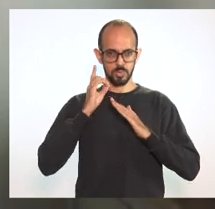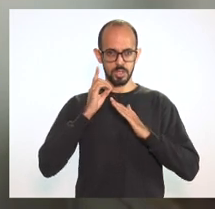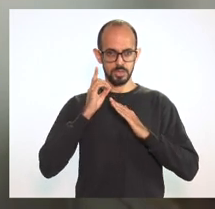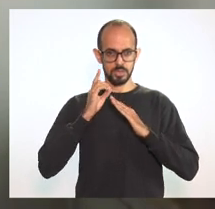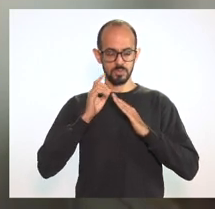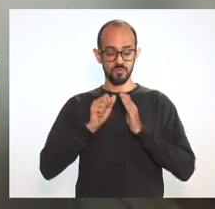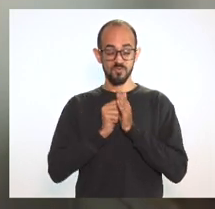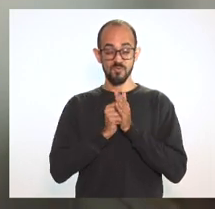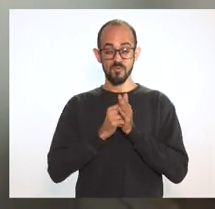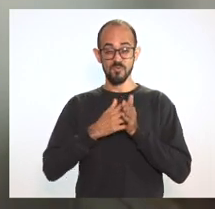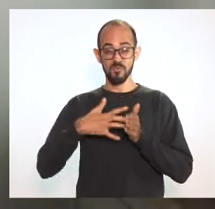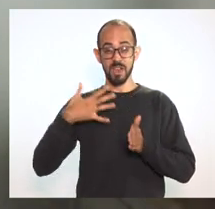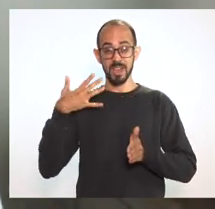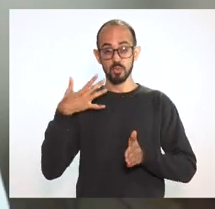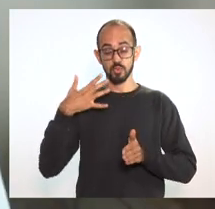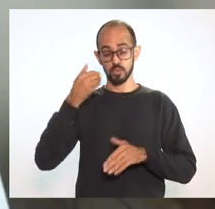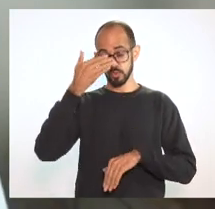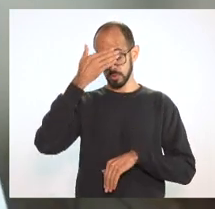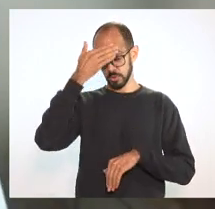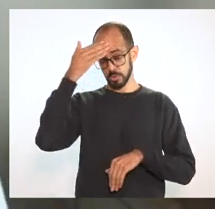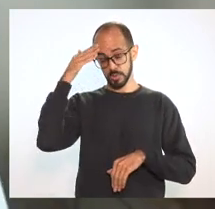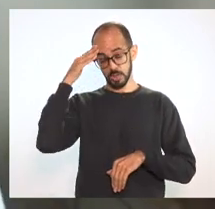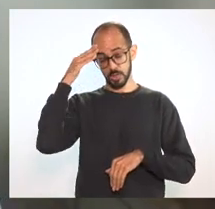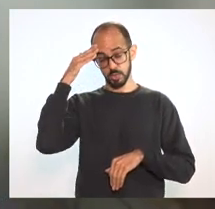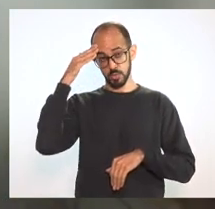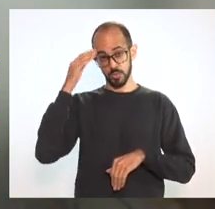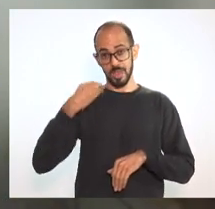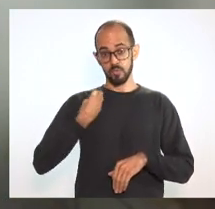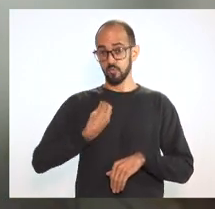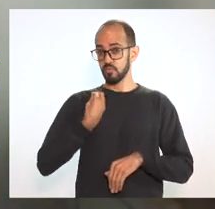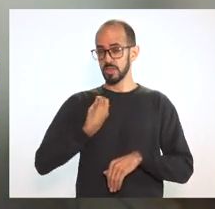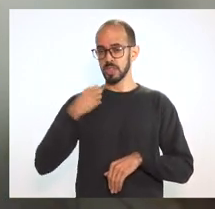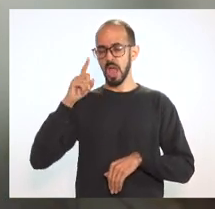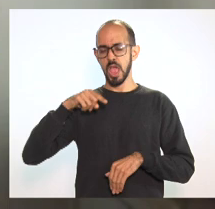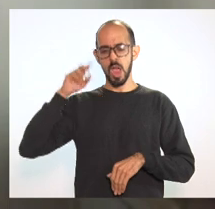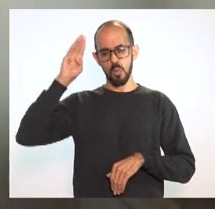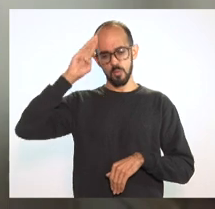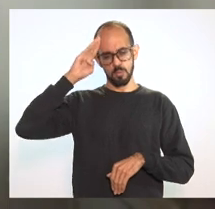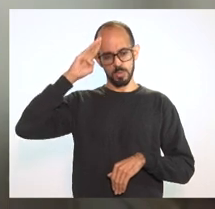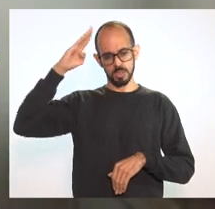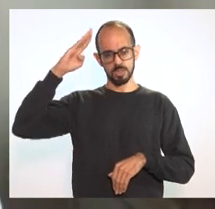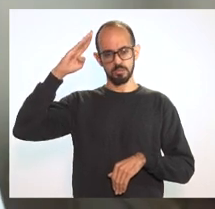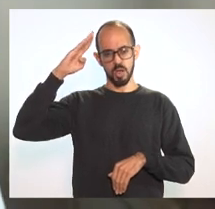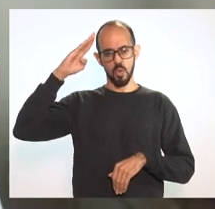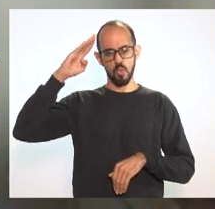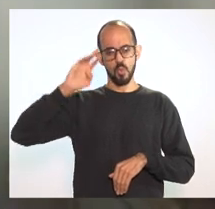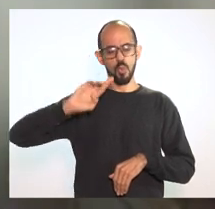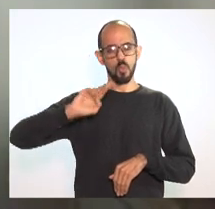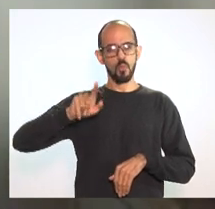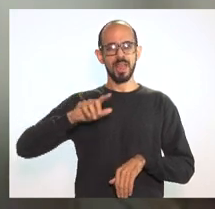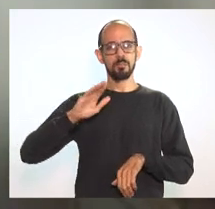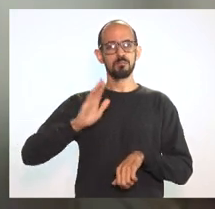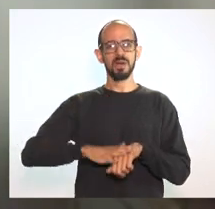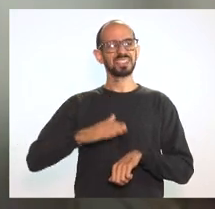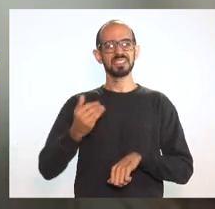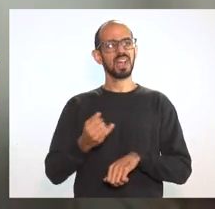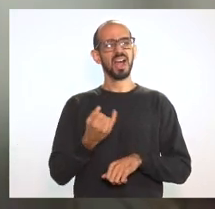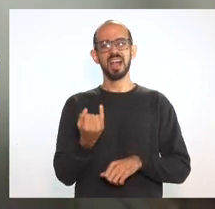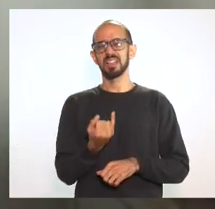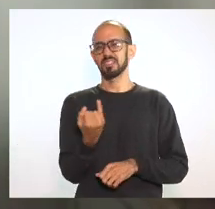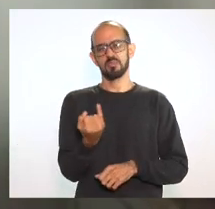esquecendo que a prioridade é a vida, e nada mais é importante do que a vida,